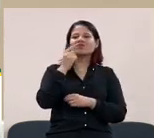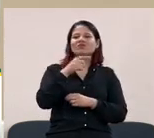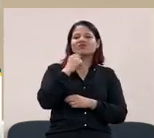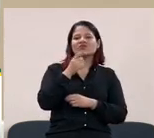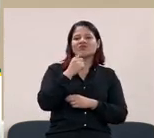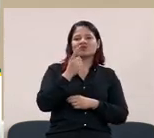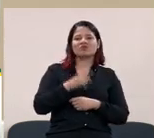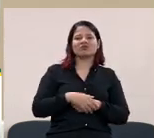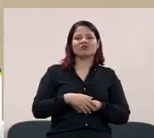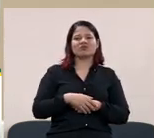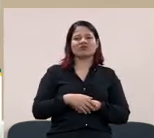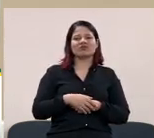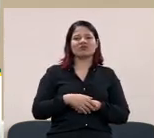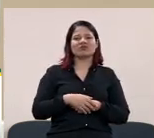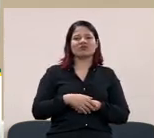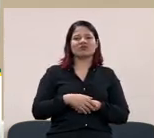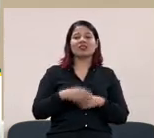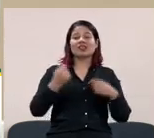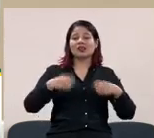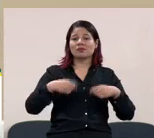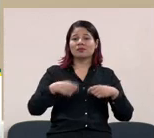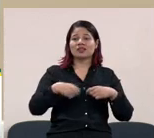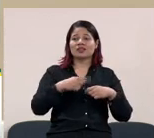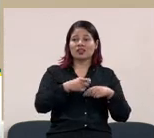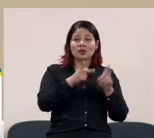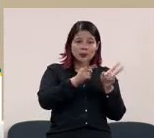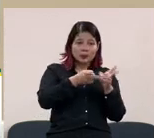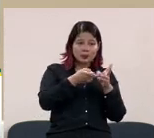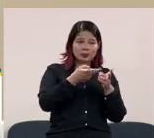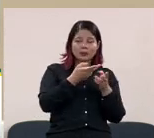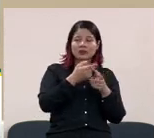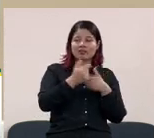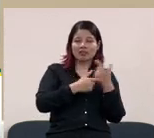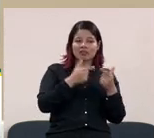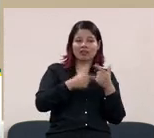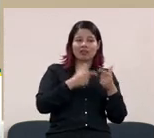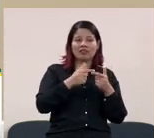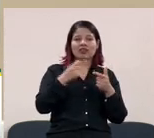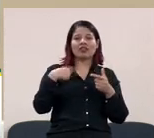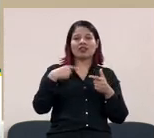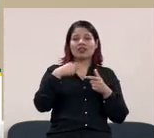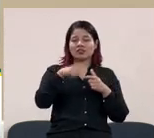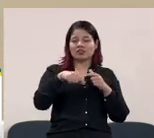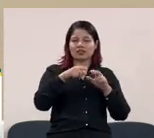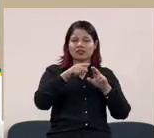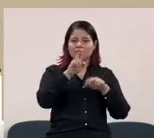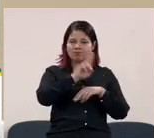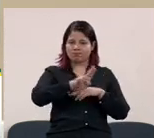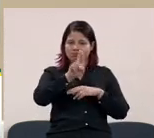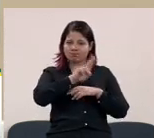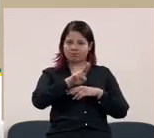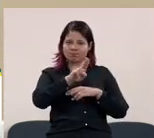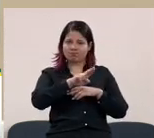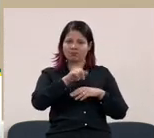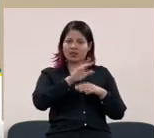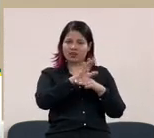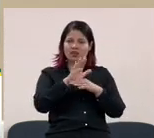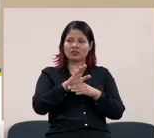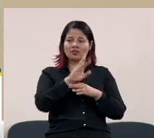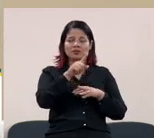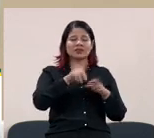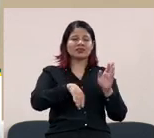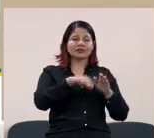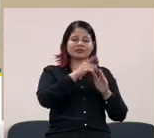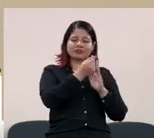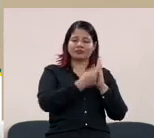de bolsa de permanência, né, que hoje a universidade ela é muito completa nisso, mas a insuficiência financeira nos impede